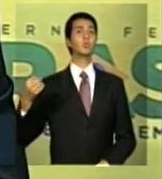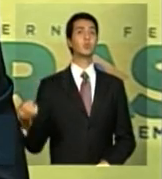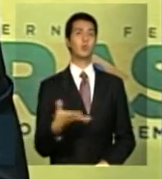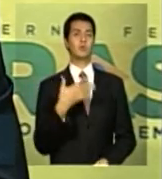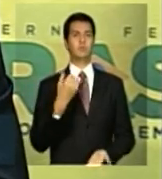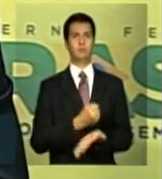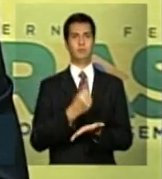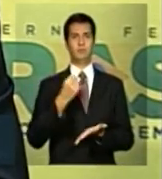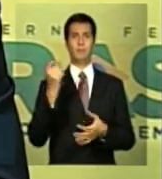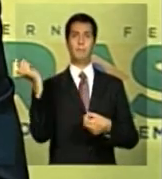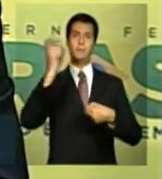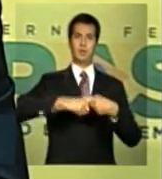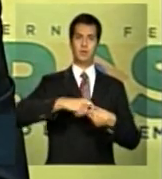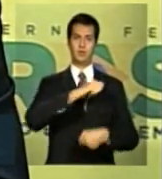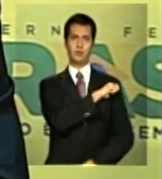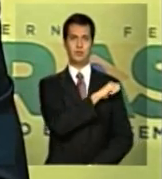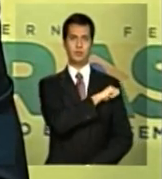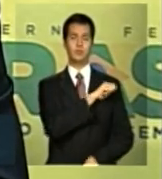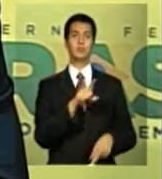14 universidades e